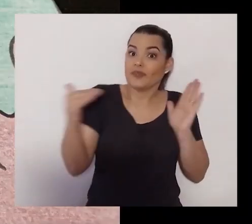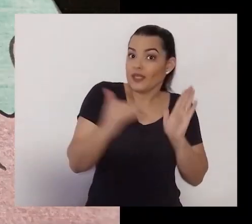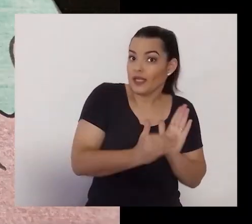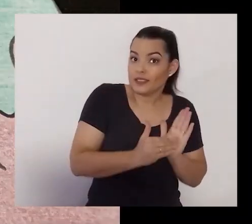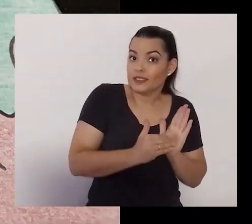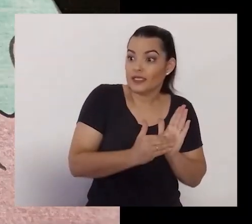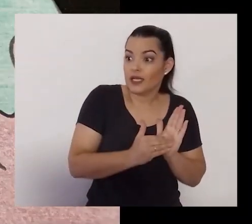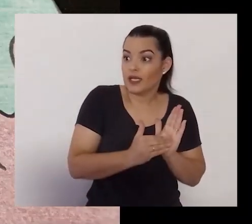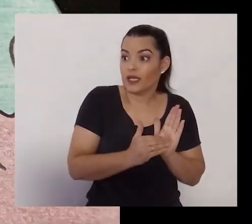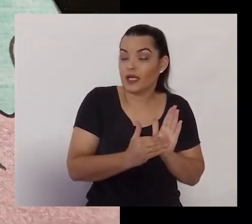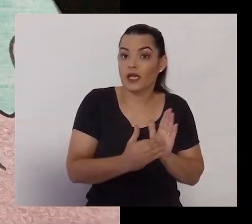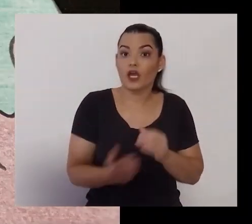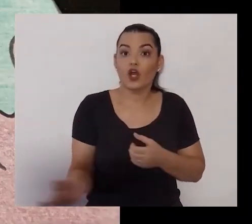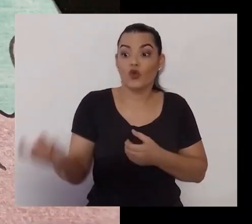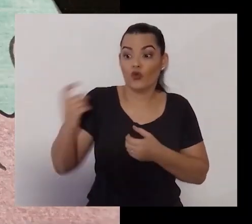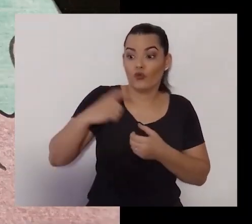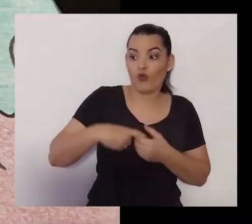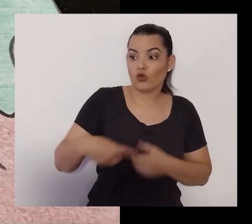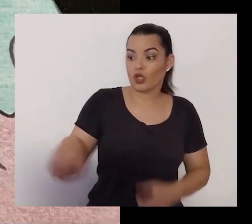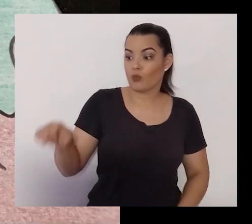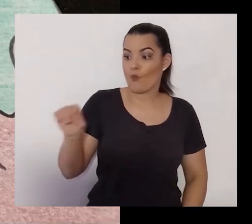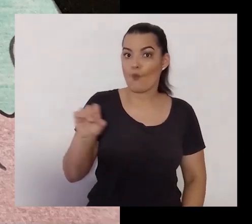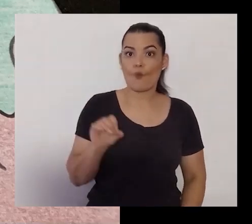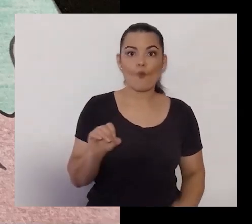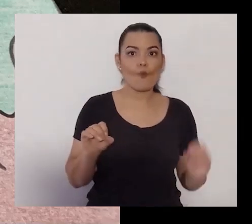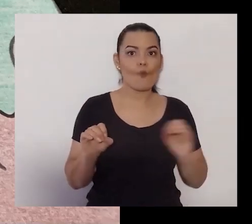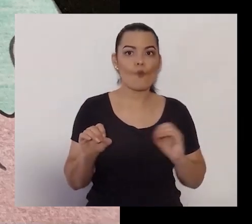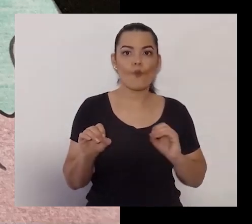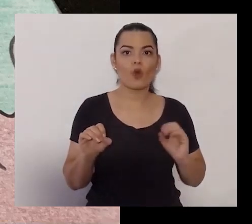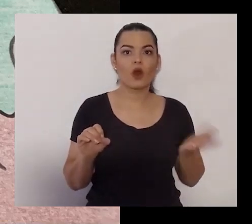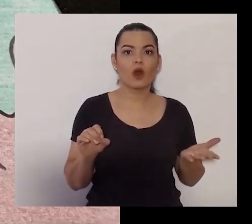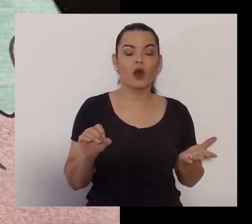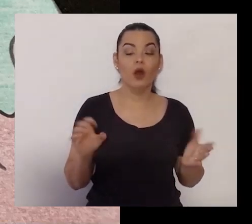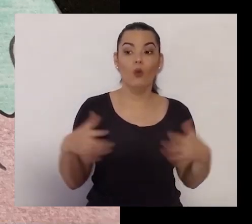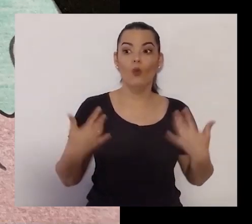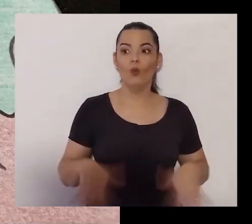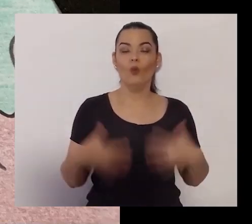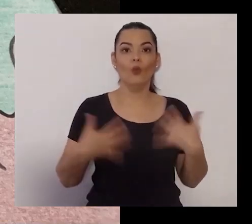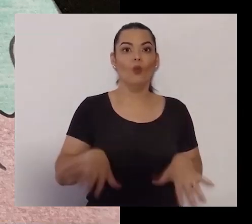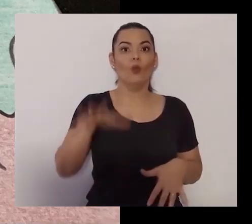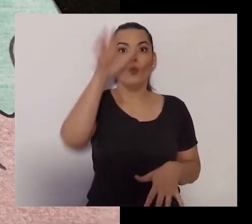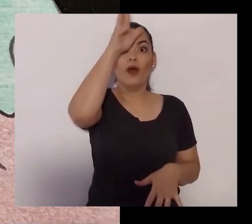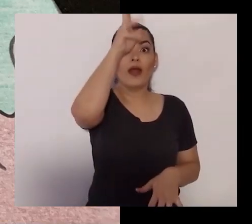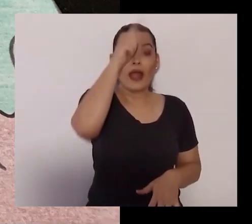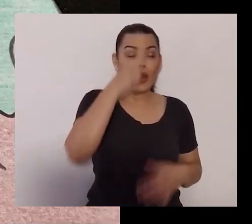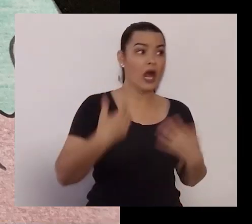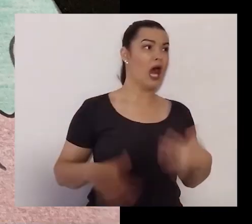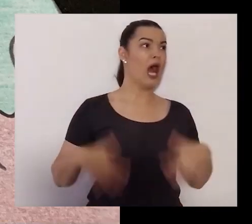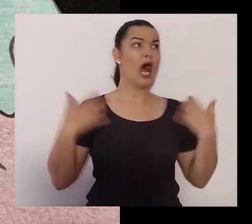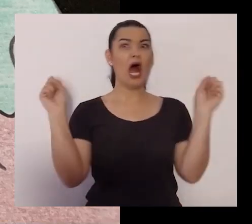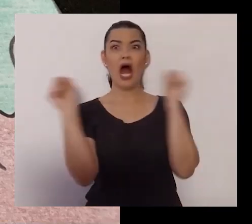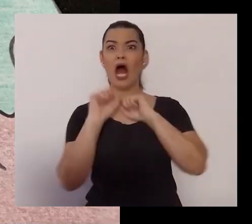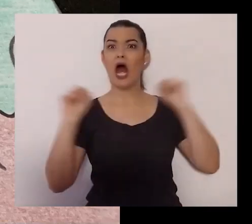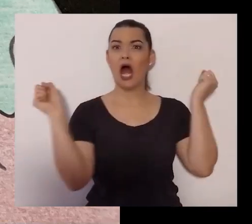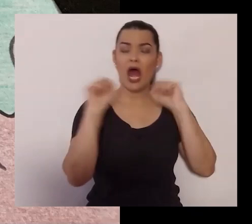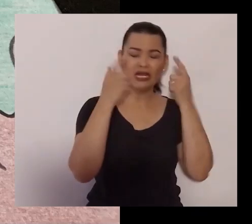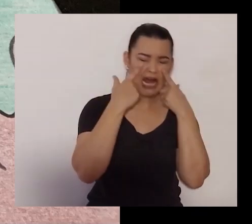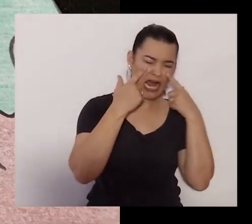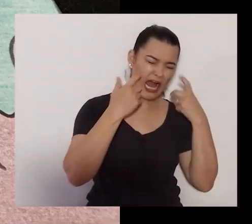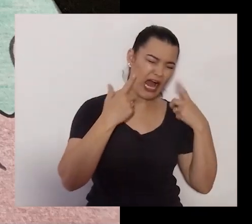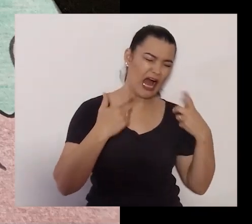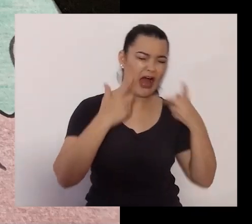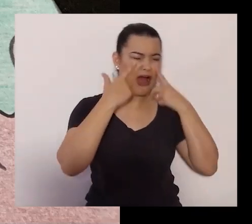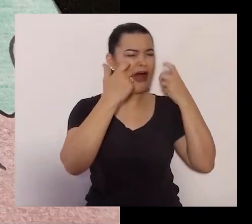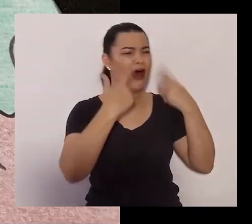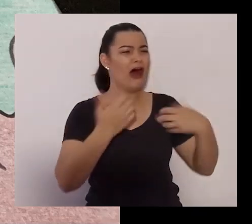Até que não voltou mais nenhum. O desespero tomou conta da dona Galinha, que se pôs a